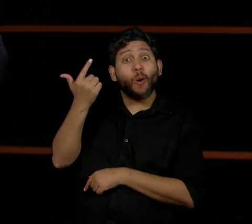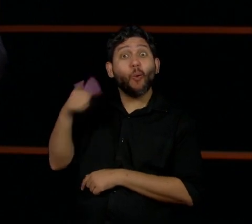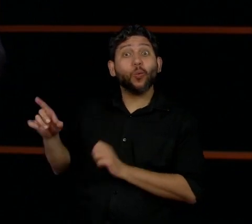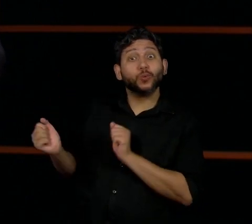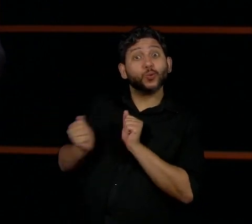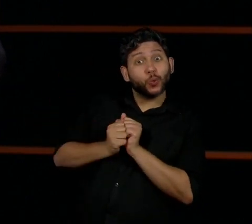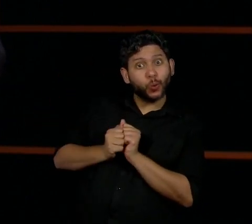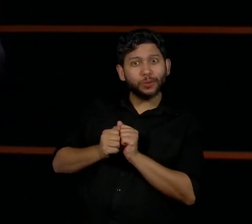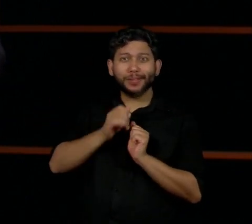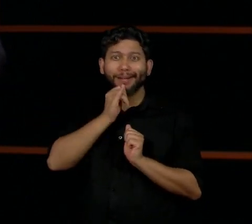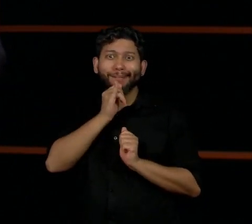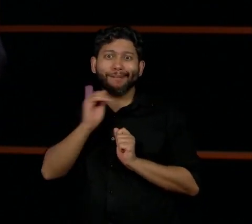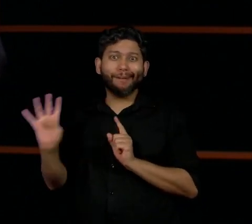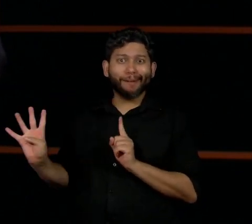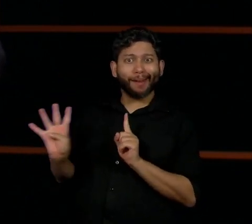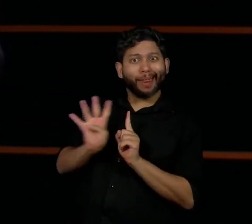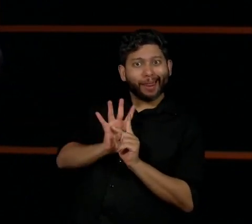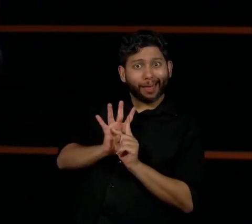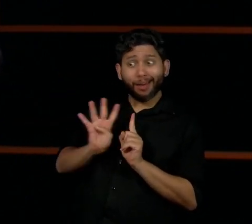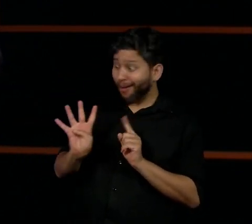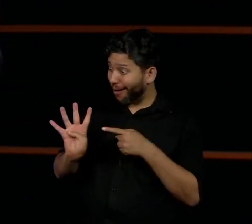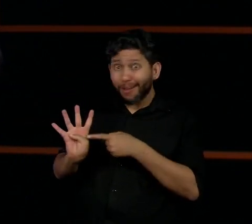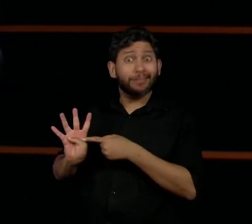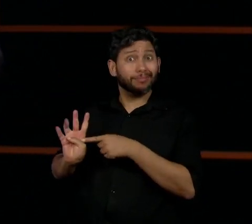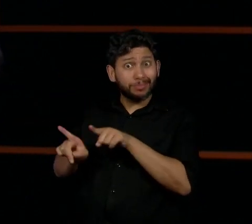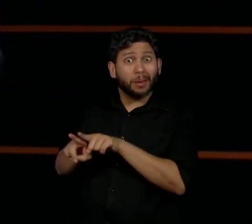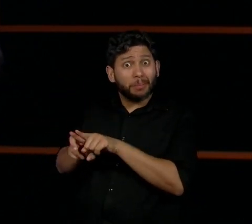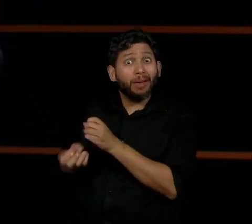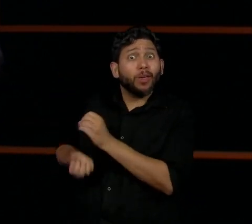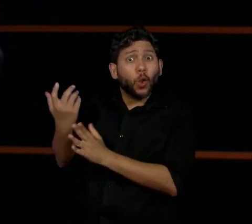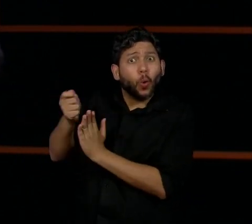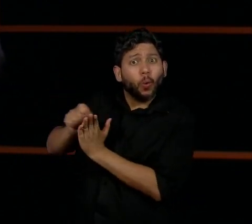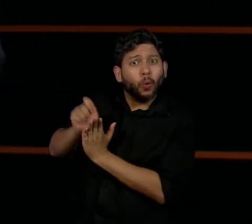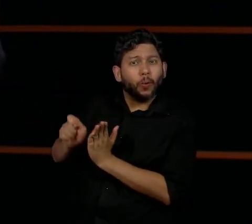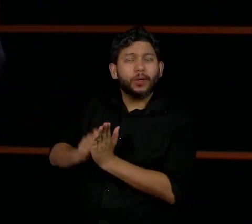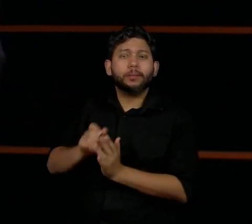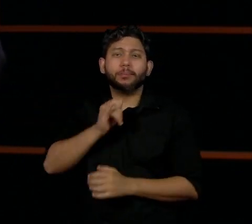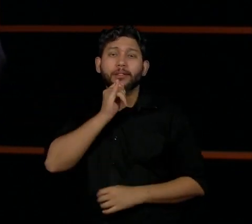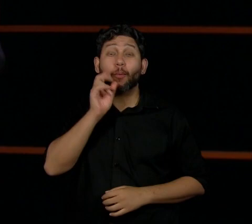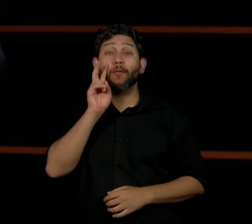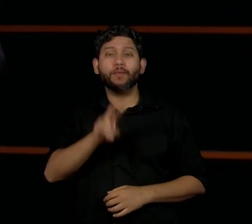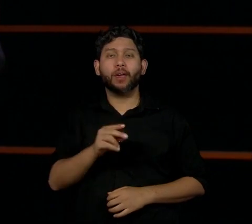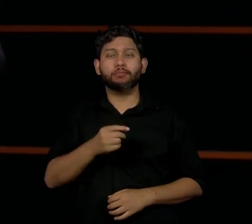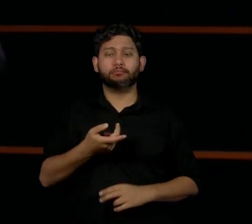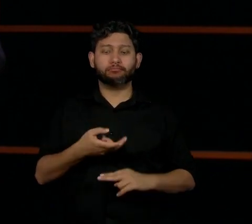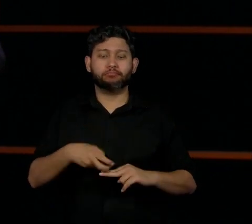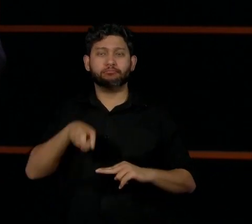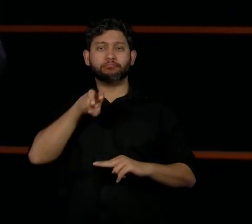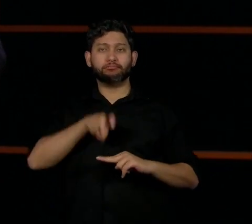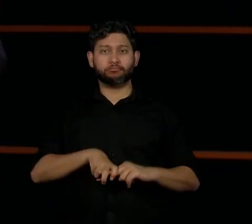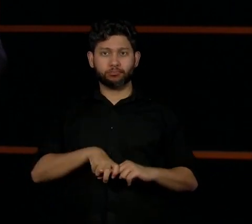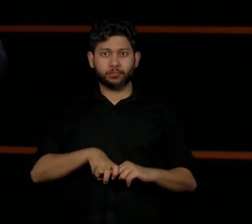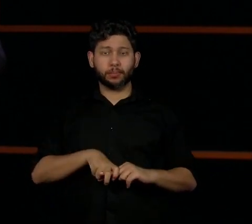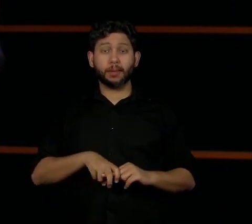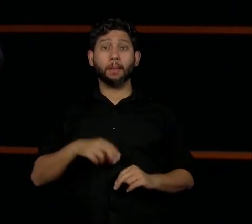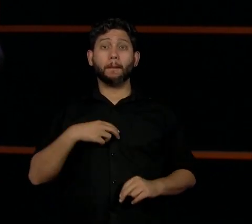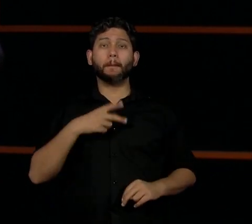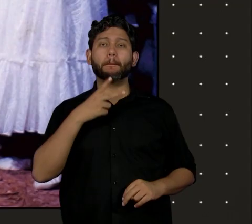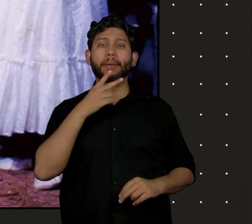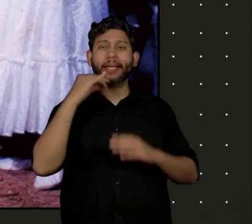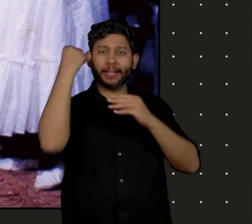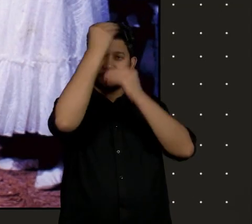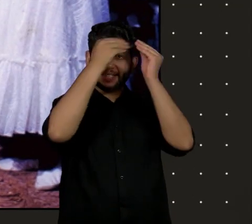personagens em órbita de Chico Anísio. Se você vê um quadro do Chico Anísio, você olha aqueles personagens, quando ele faz o painho, que ele